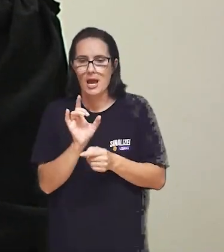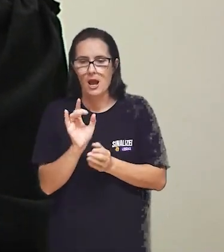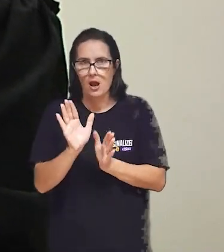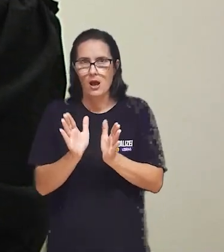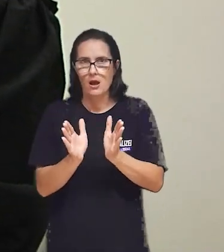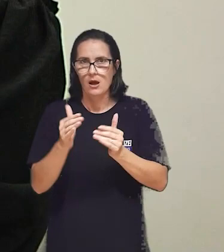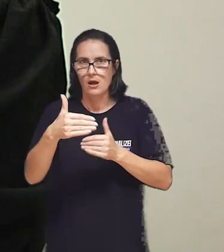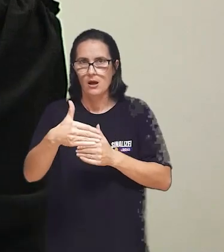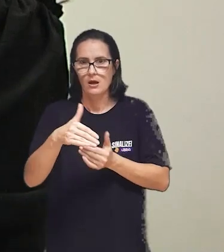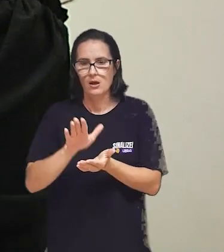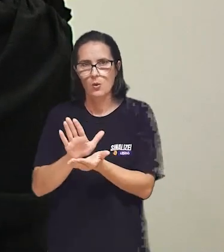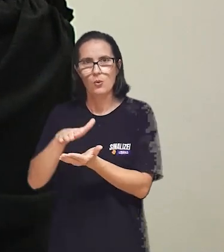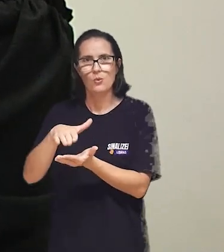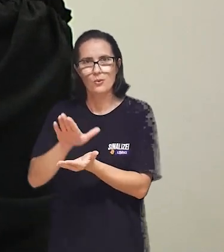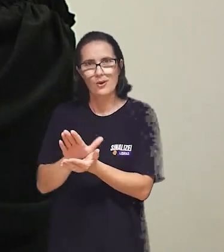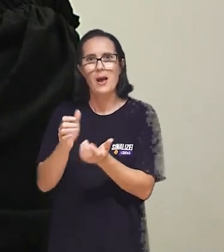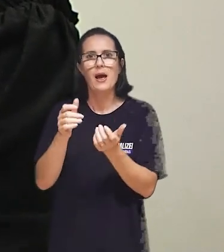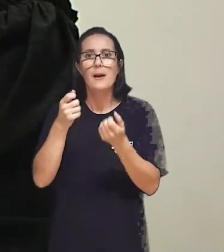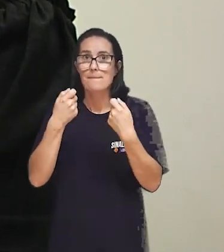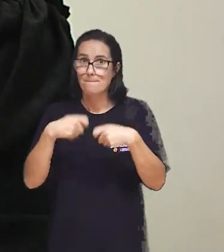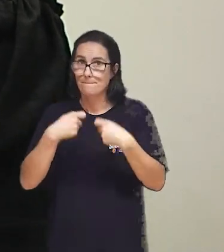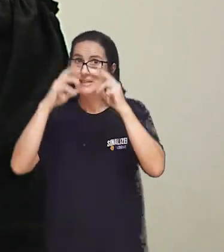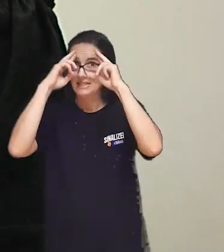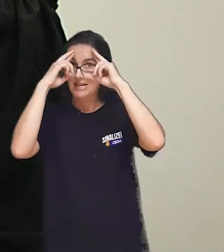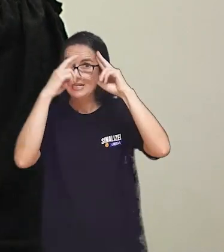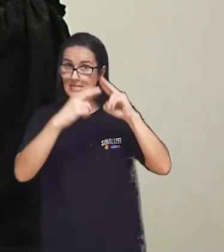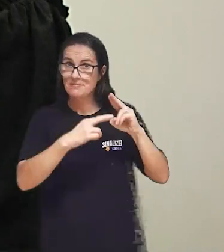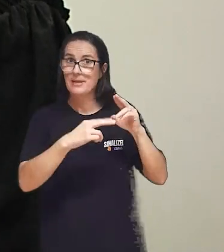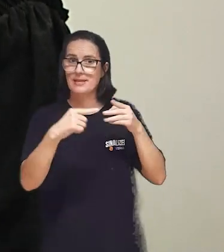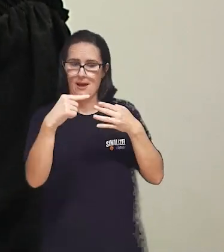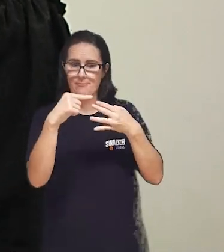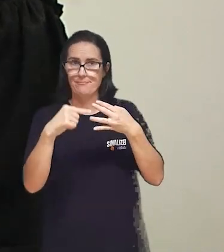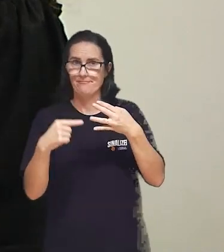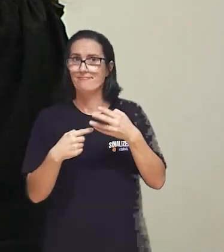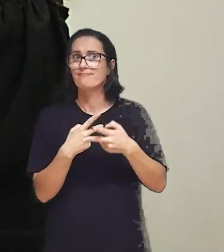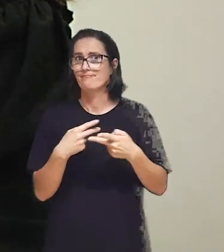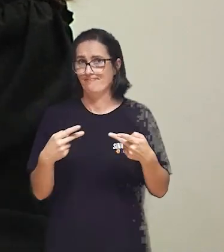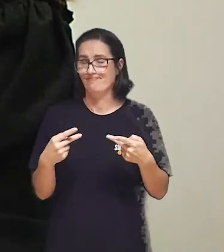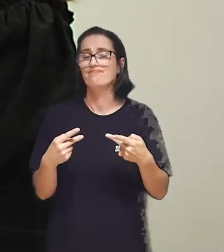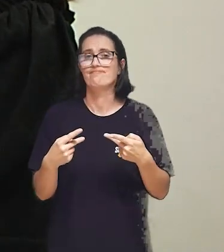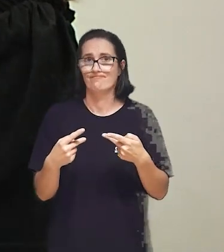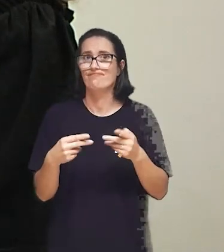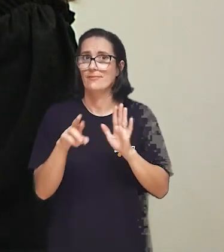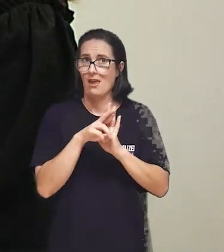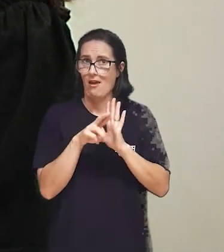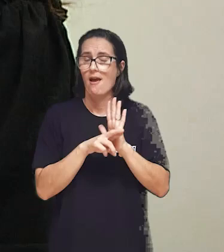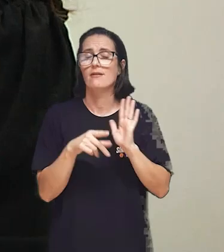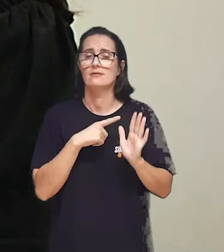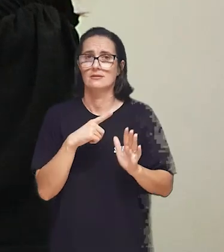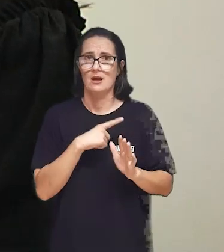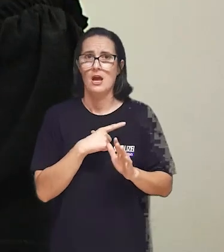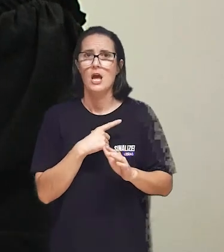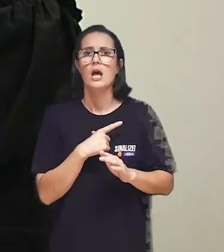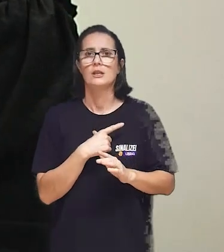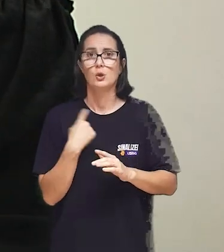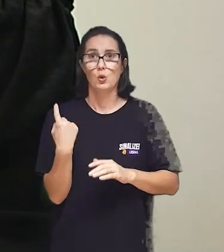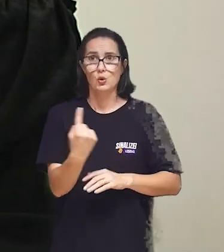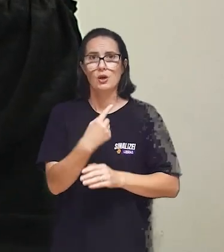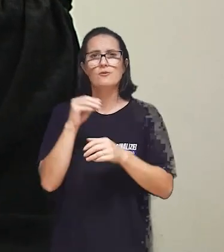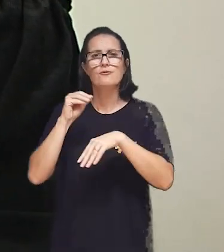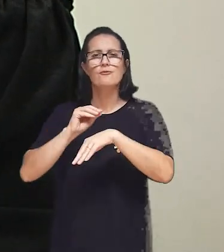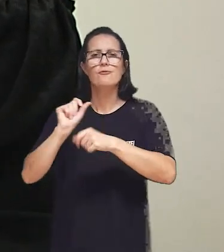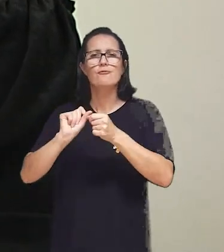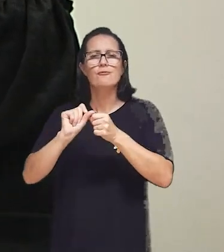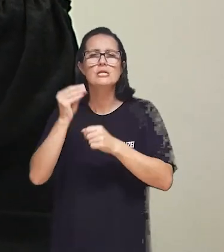cumprir determinados requisitos estabelecidos, e nós testamos uma parte de nossa produção justamente